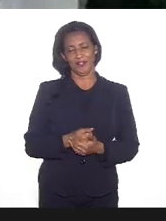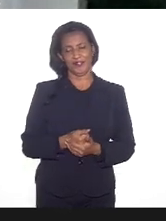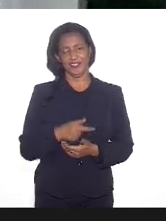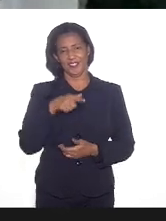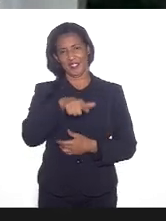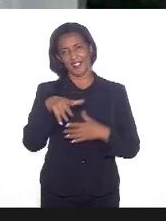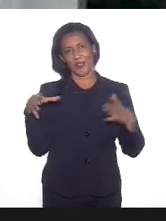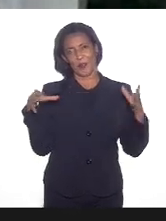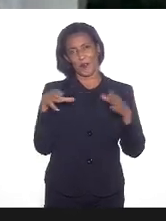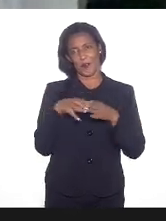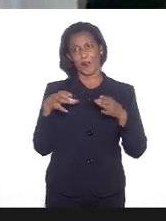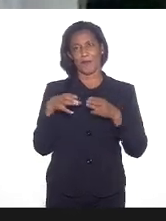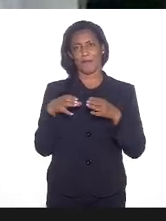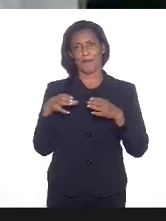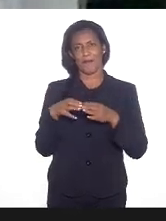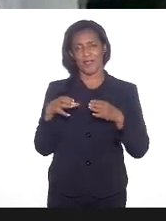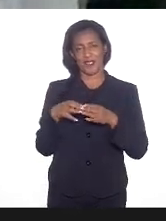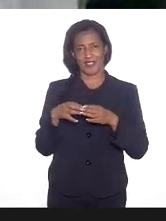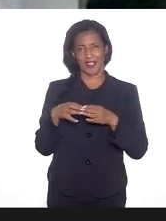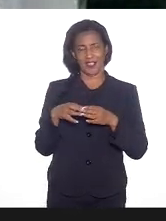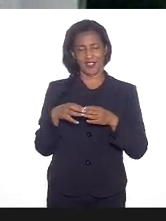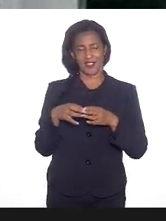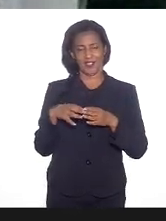dessa comissão parlamentar de inquérito,